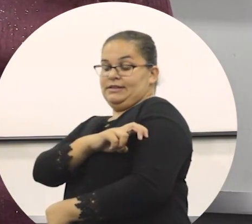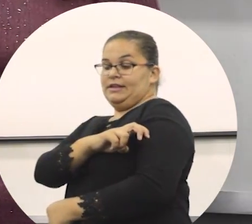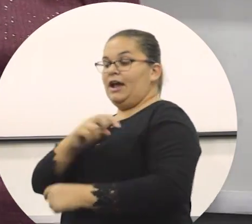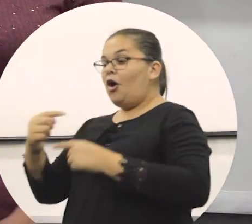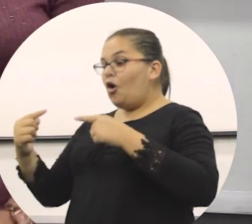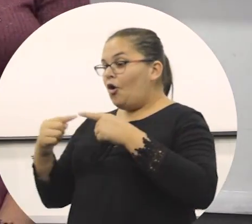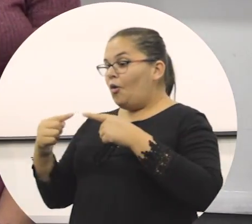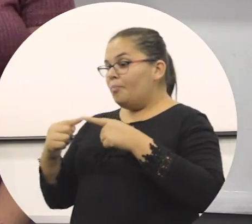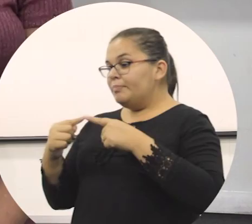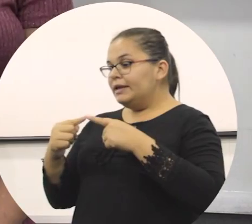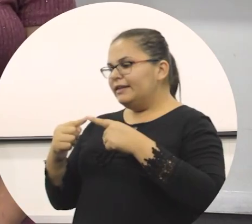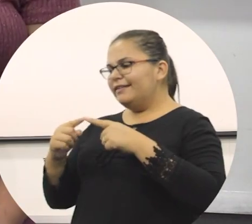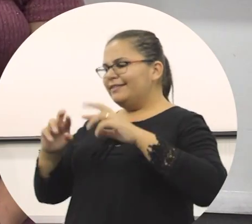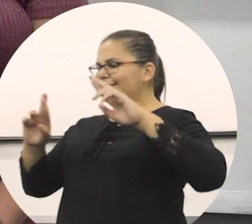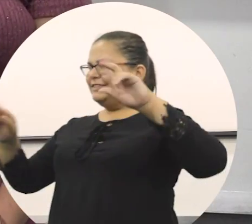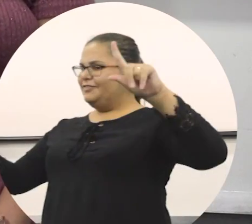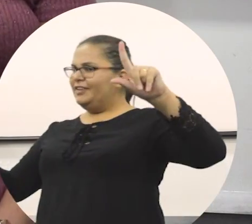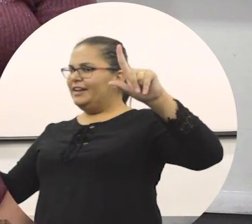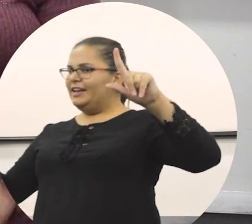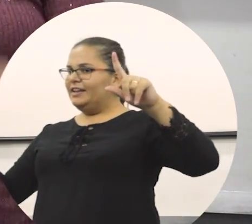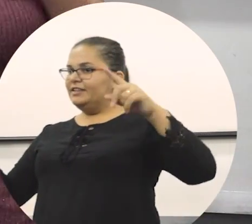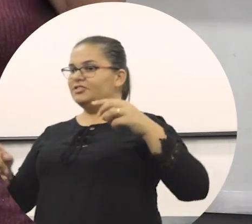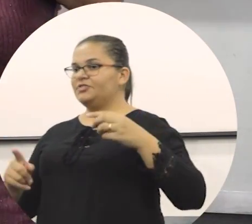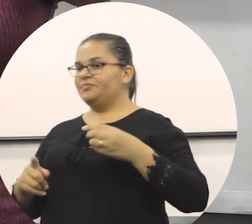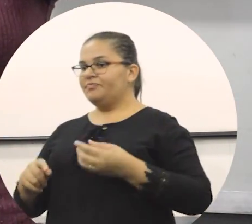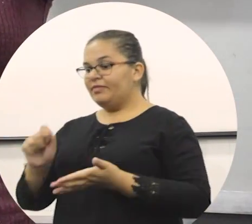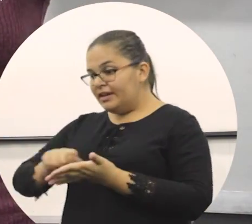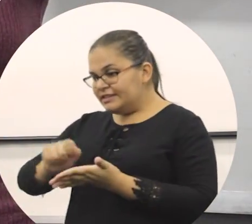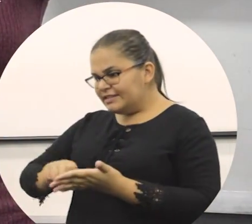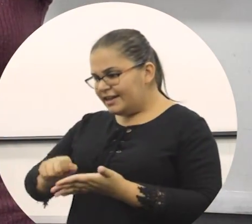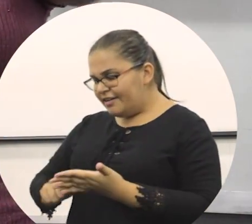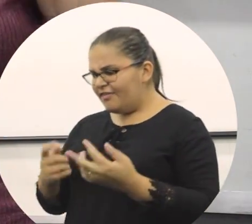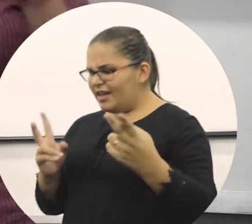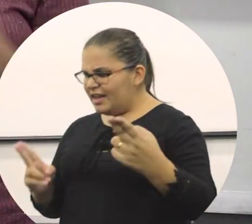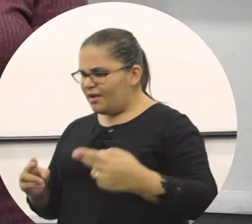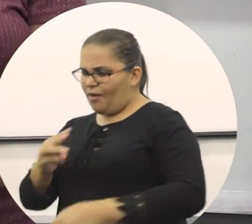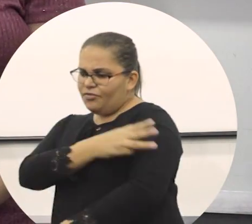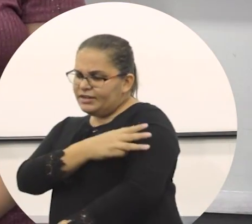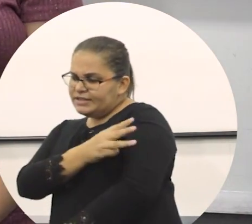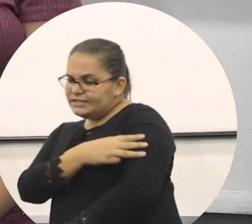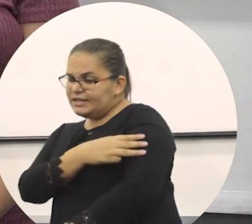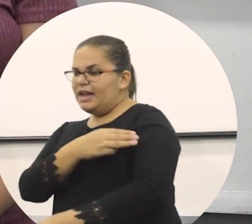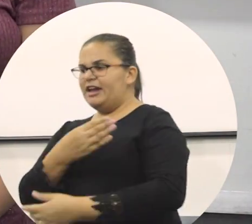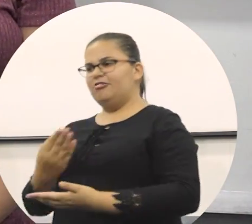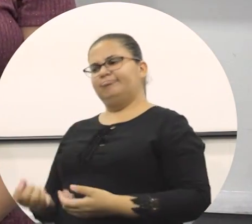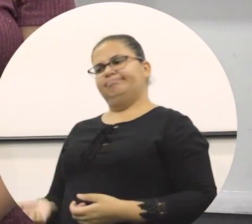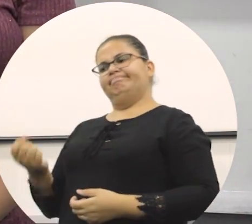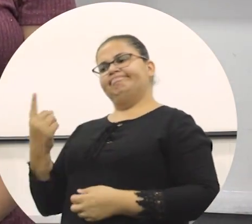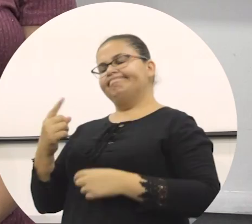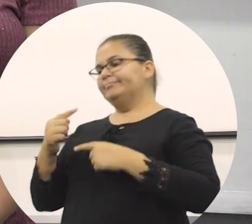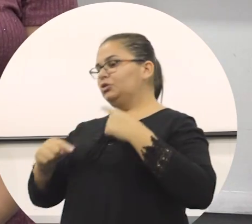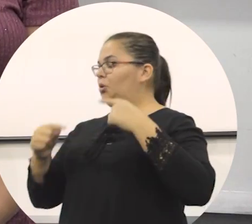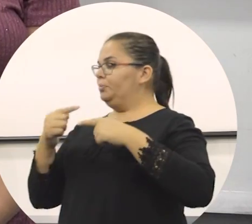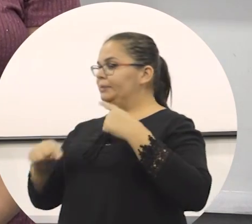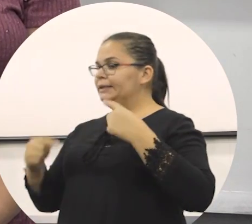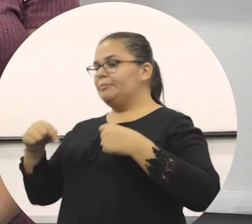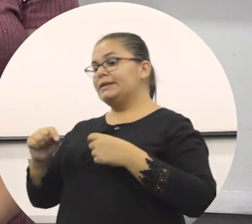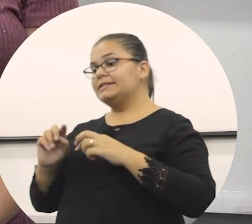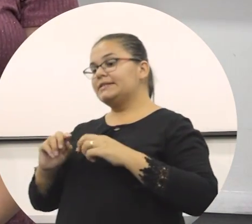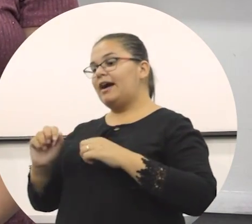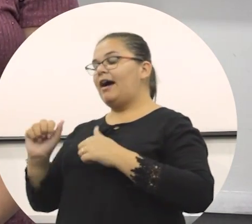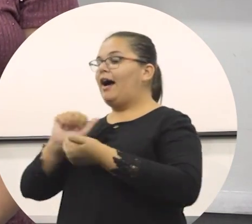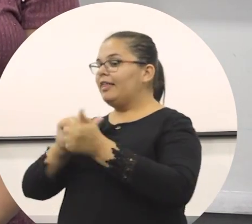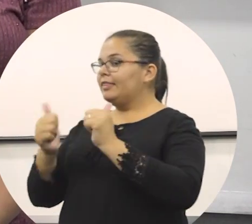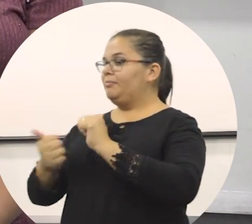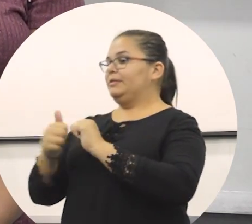do autoral. De sexto ano, de sétimo ano ou do autoral. Então, pensar em gêneros, por exemplo, pensando